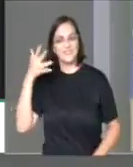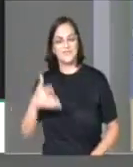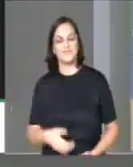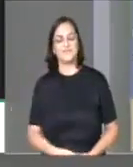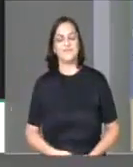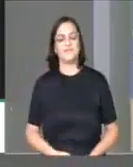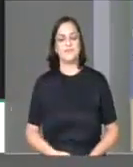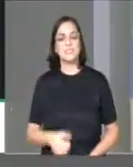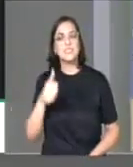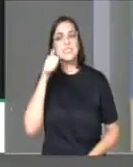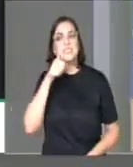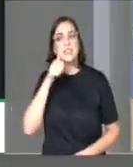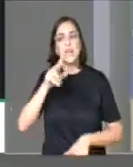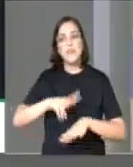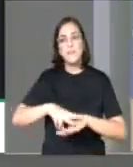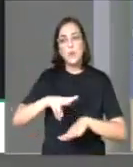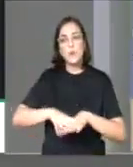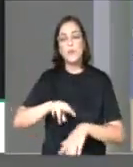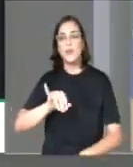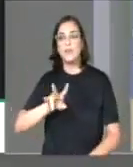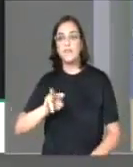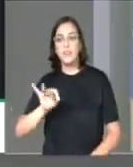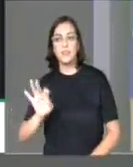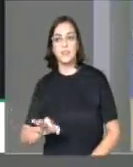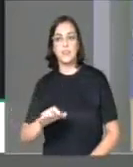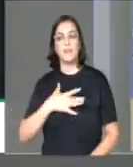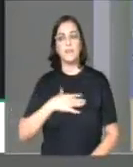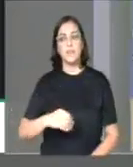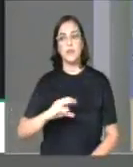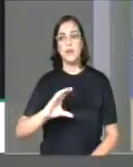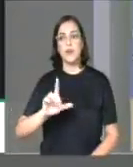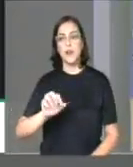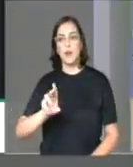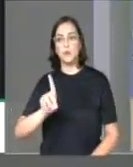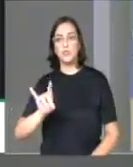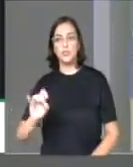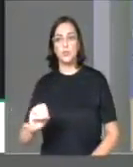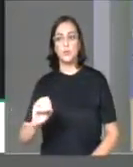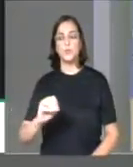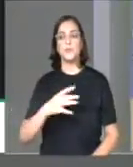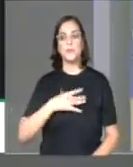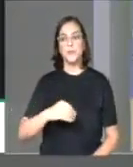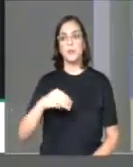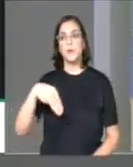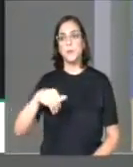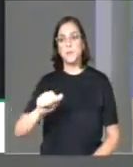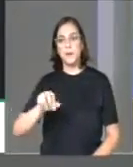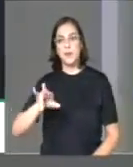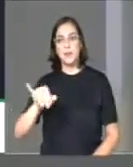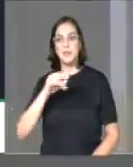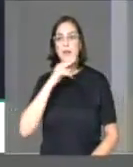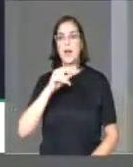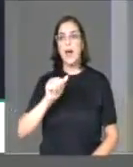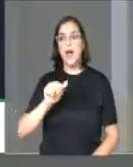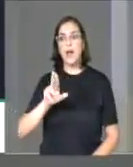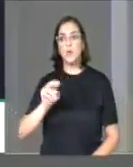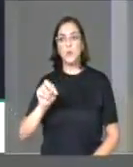homenagem à Dona Ivete, viúva, bem como aos filhos Cláudio e Márcia, e aos netos, Arthur,